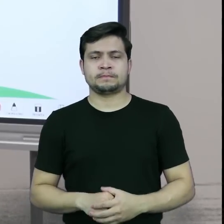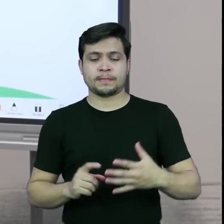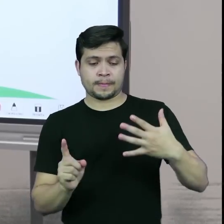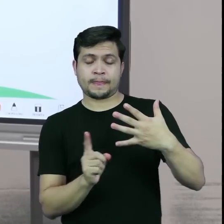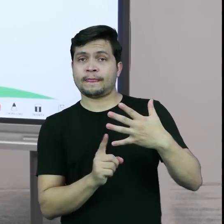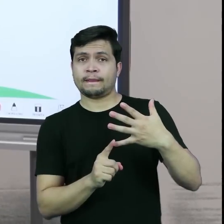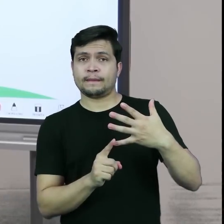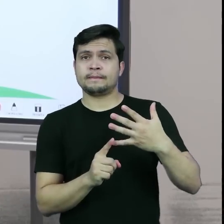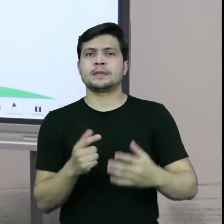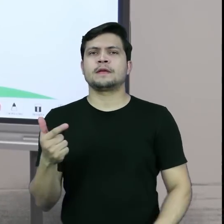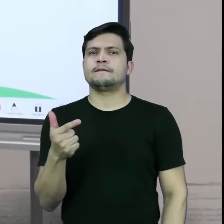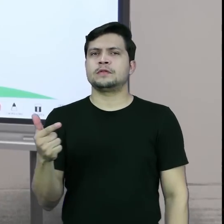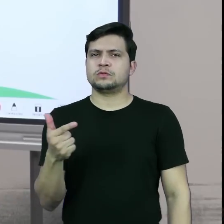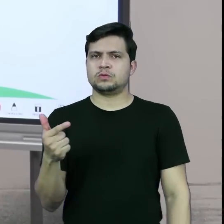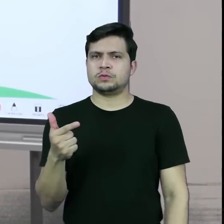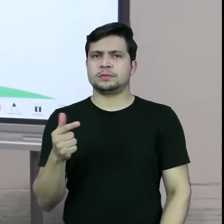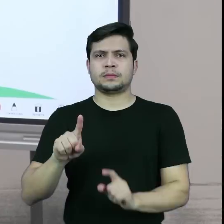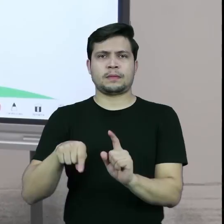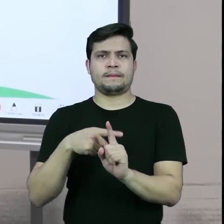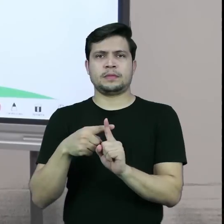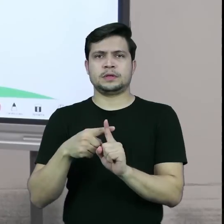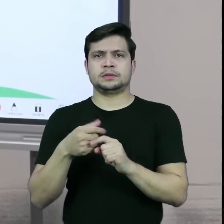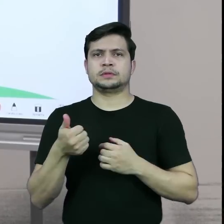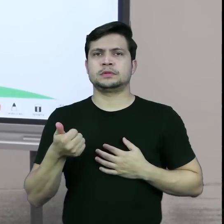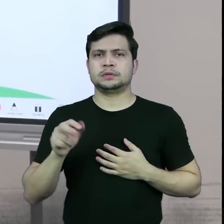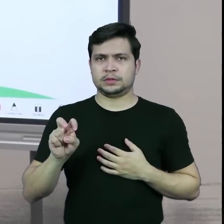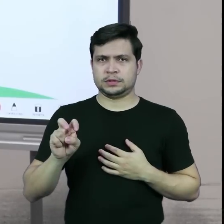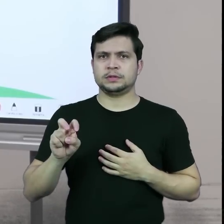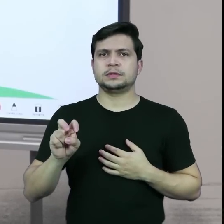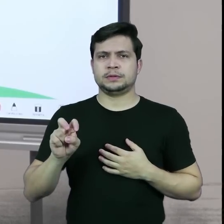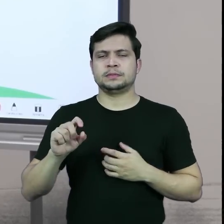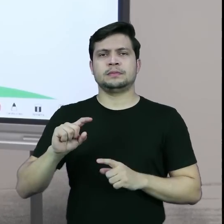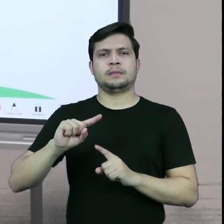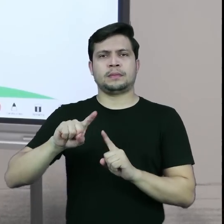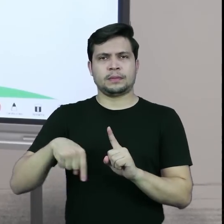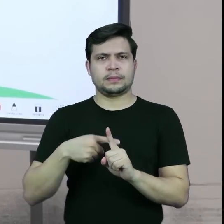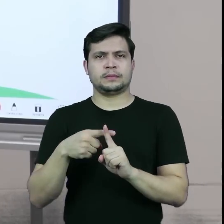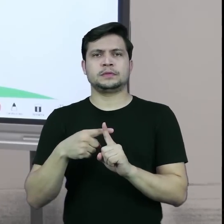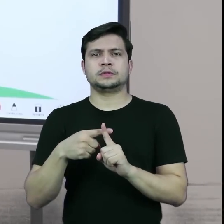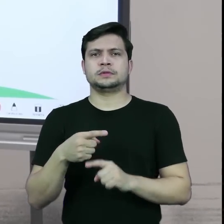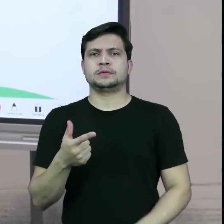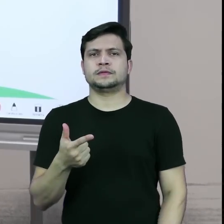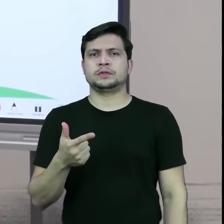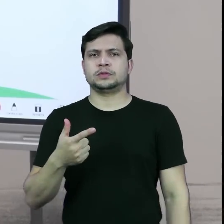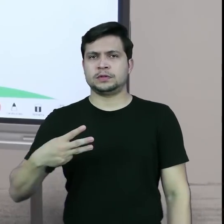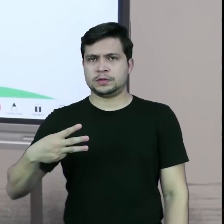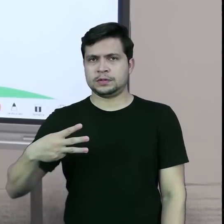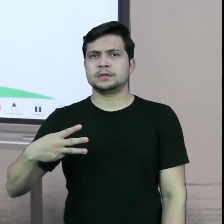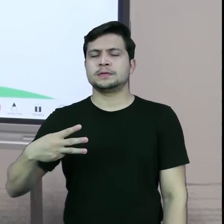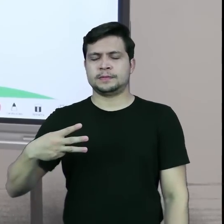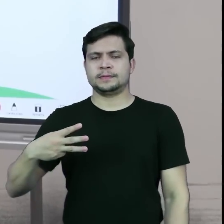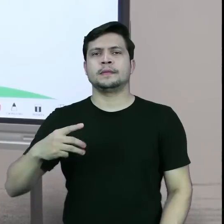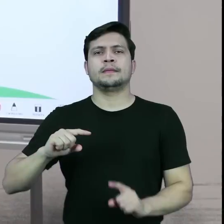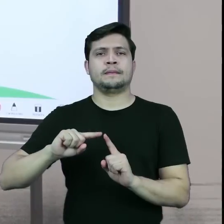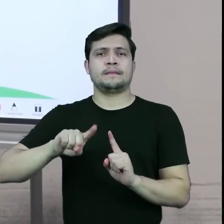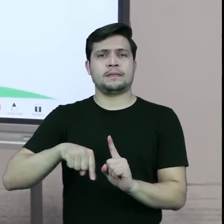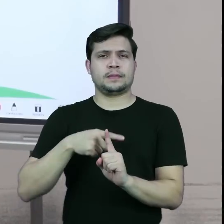14, 28, mais 17, 45, mais